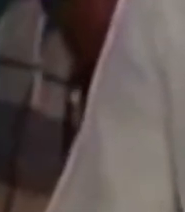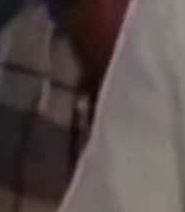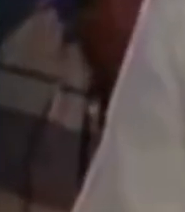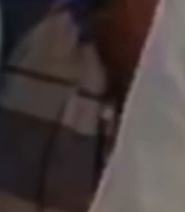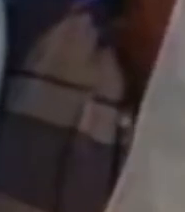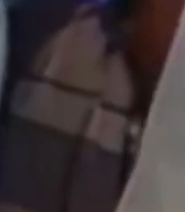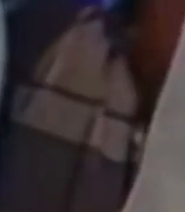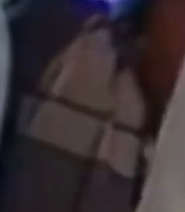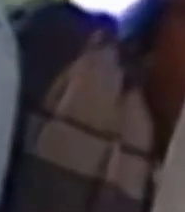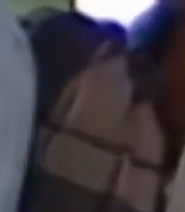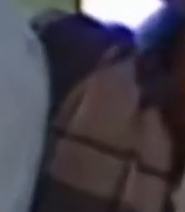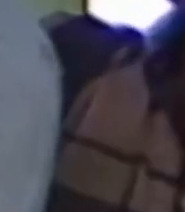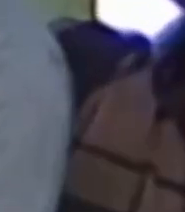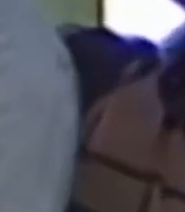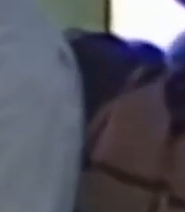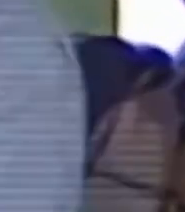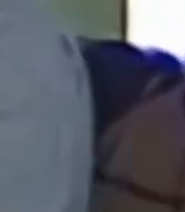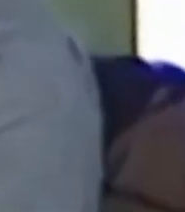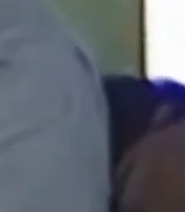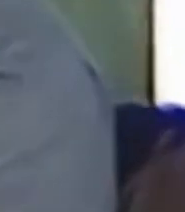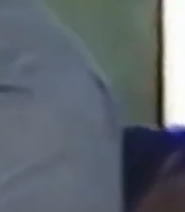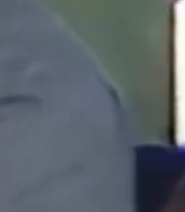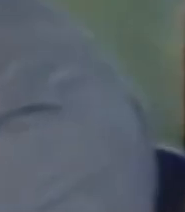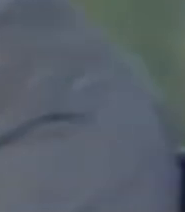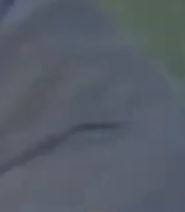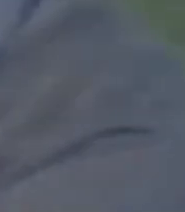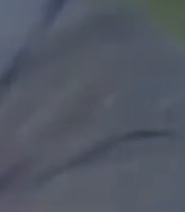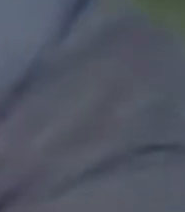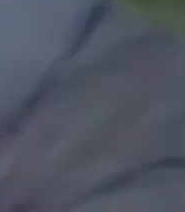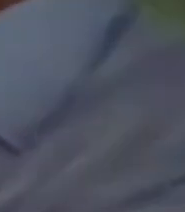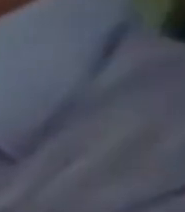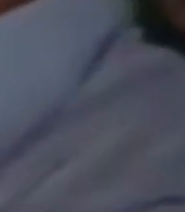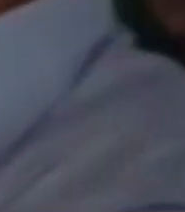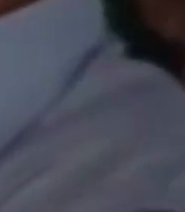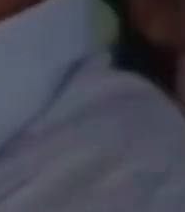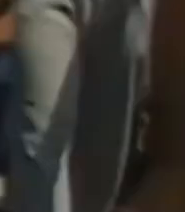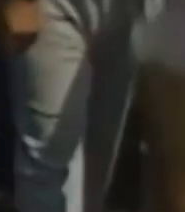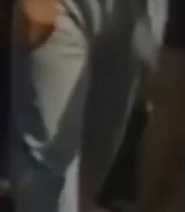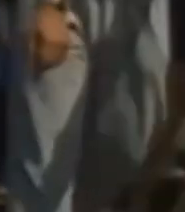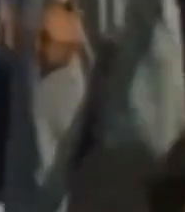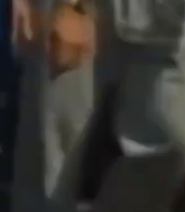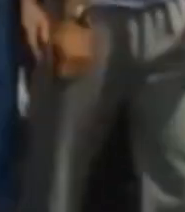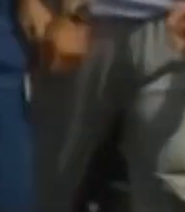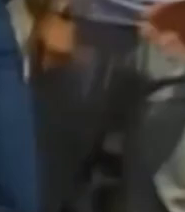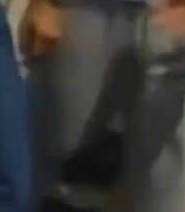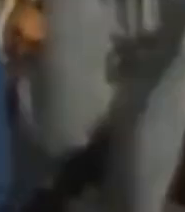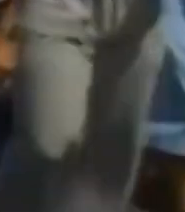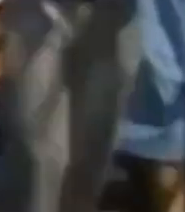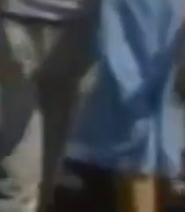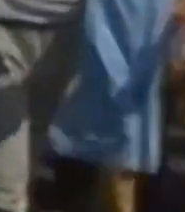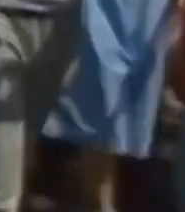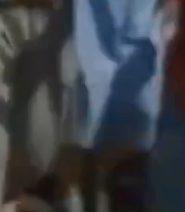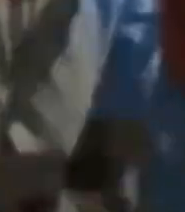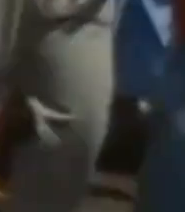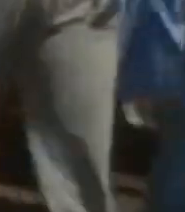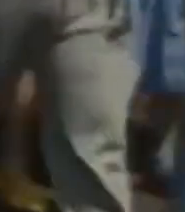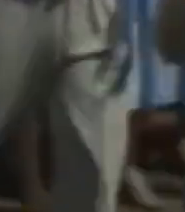que Brizola desejava. Mas tudo isso não foi em vão. Brizola